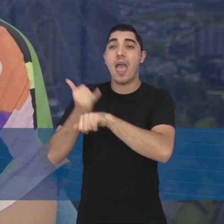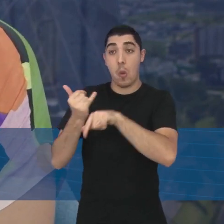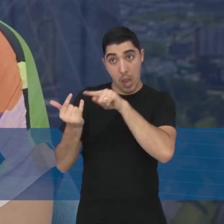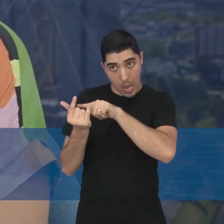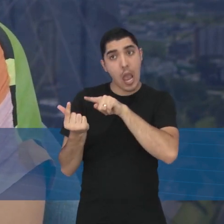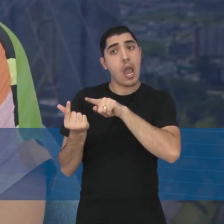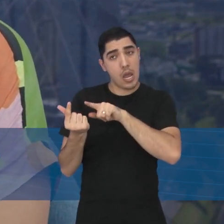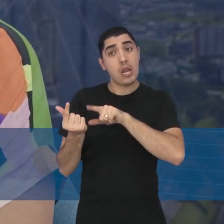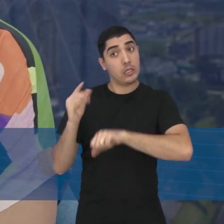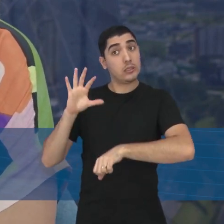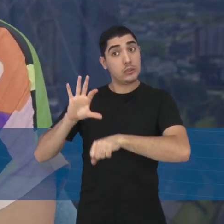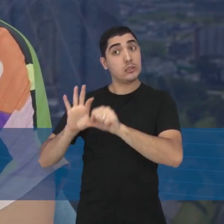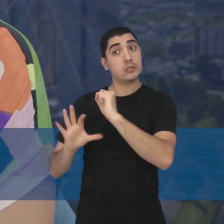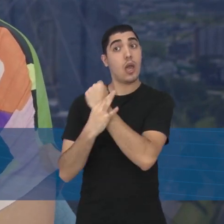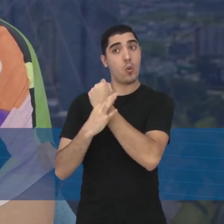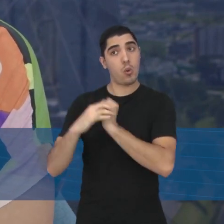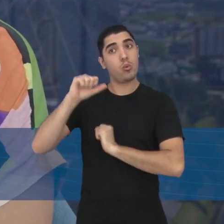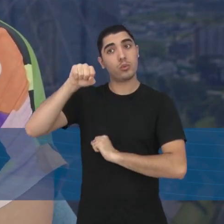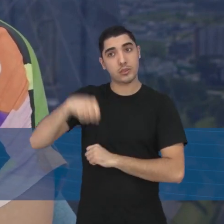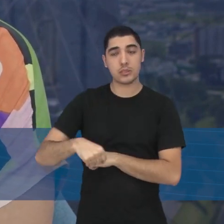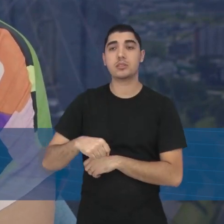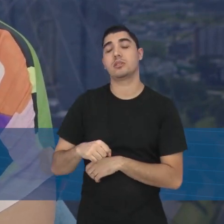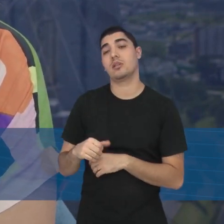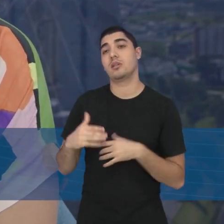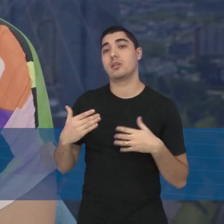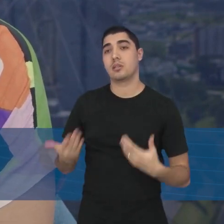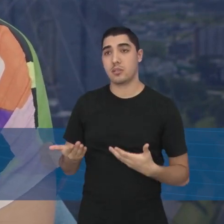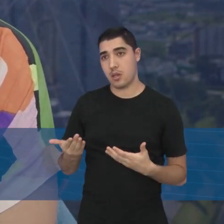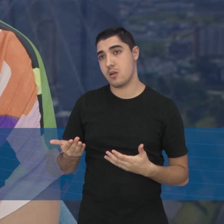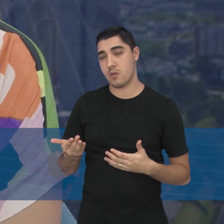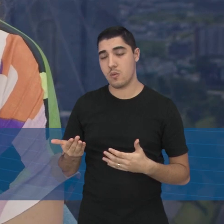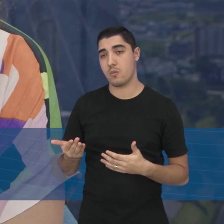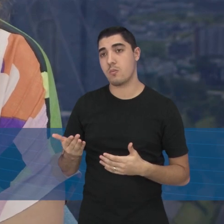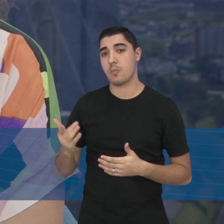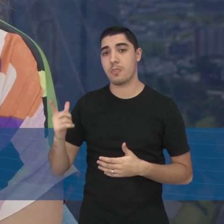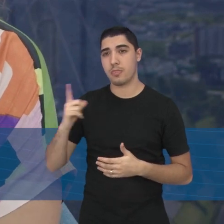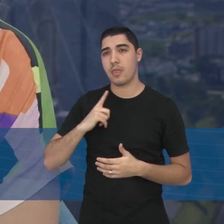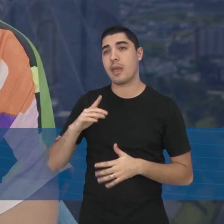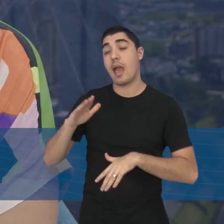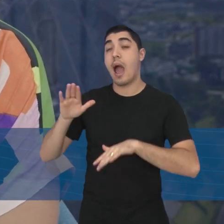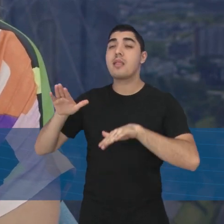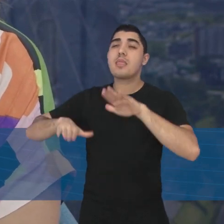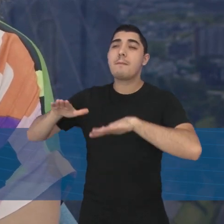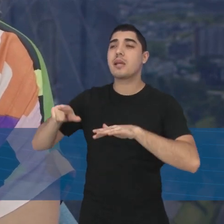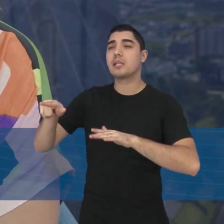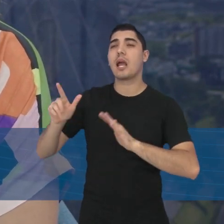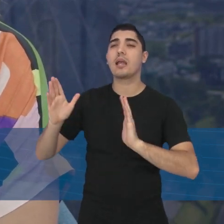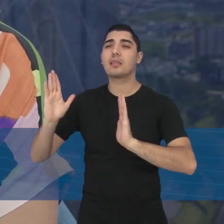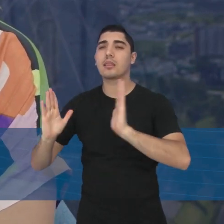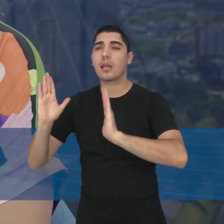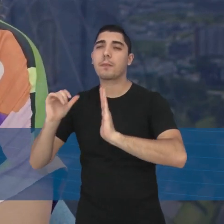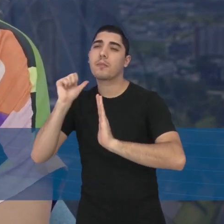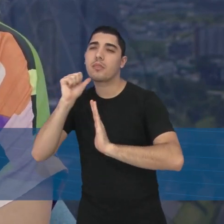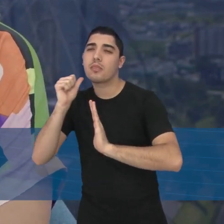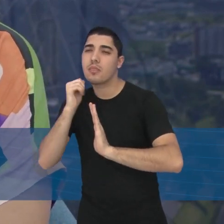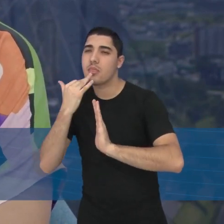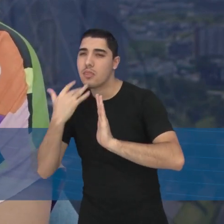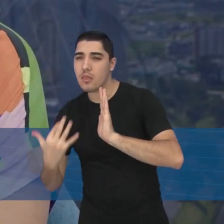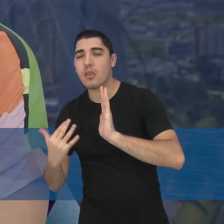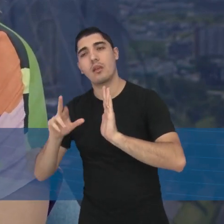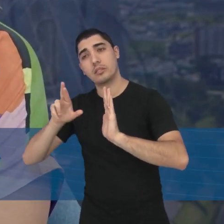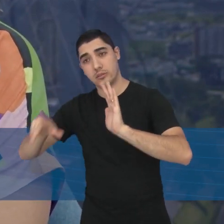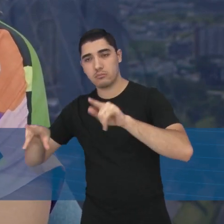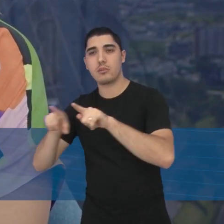também, de acordo com a situação clínica dessa mulher, de padrão menstrual e outras coisas que vão ser avaliadas